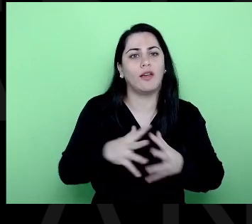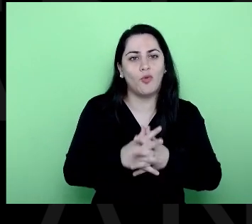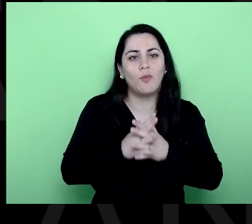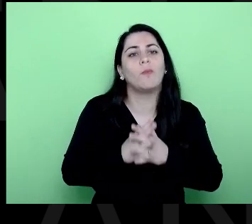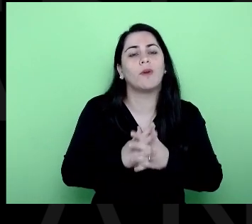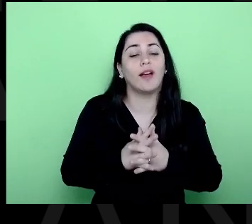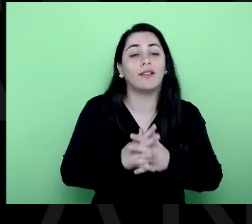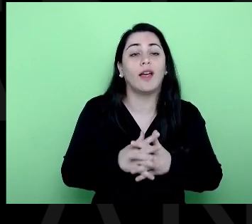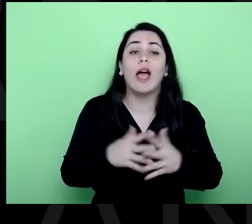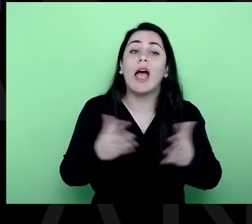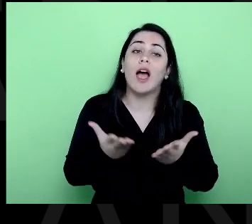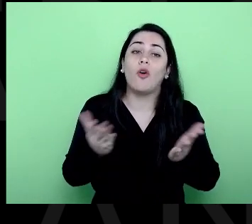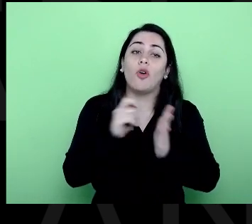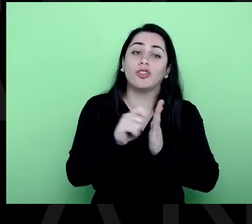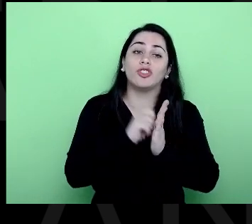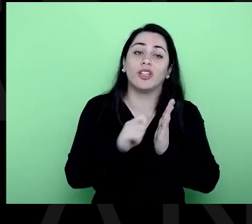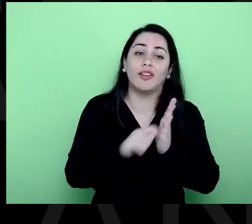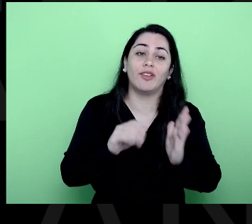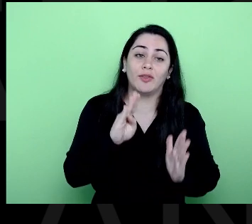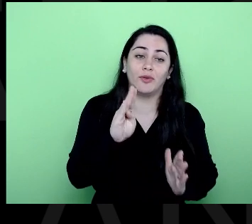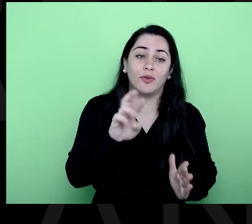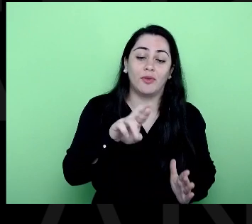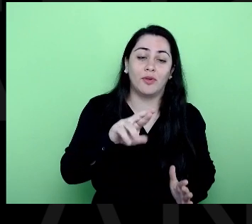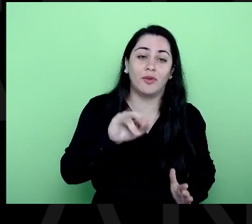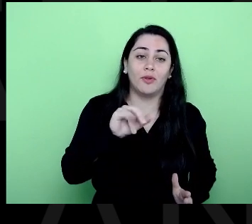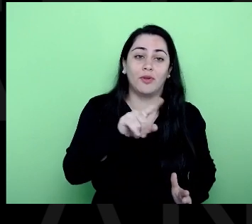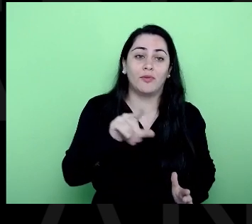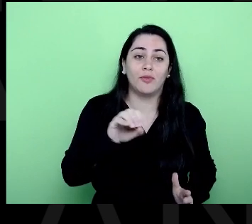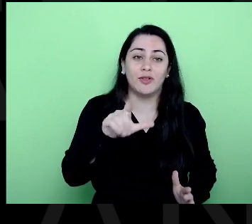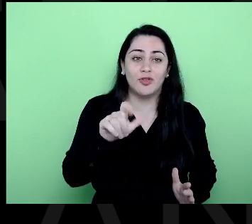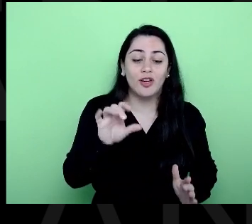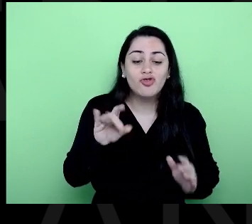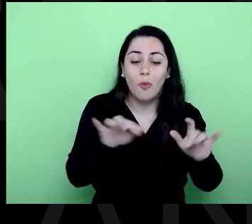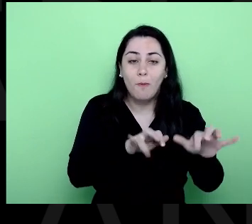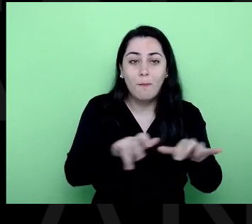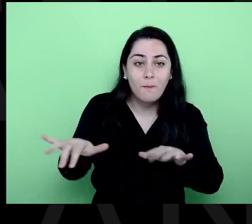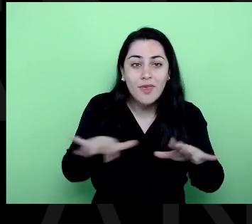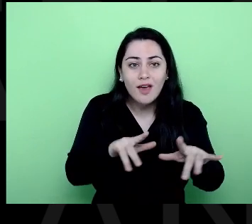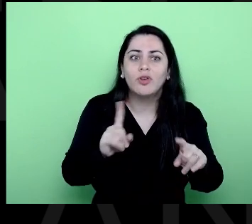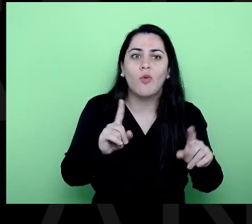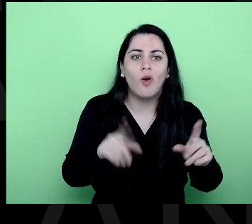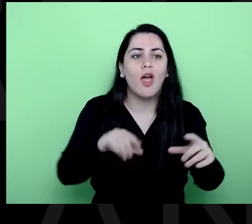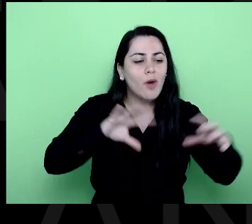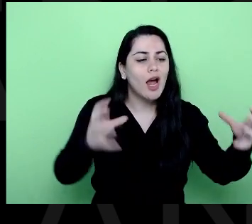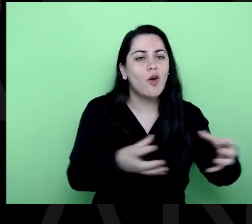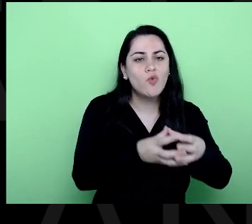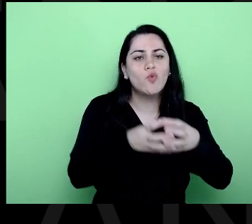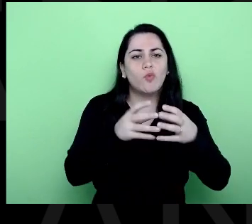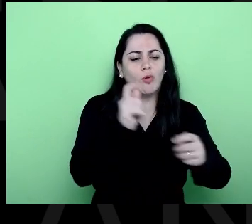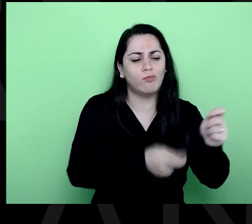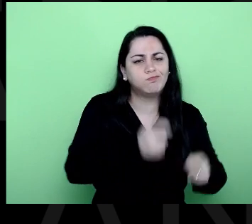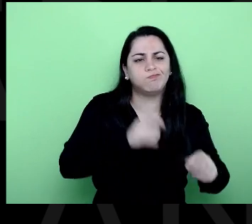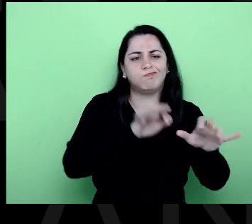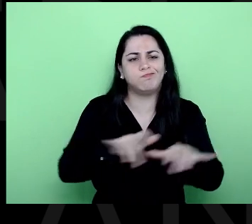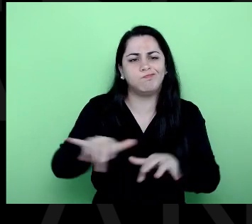Leonel Brizola, não é um piano, é uma orquestra inteira, assim, sabe? É porque o cara, além dele ser um